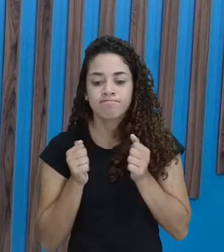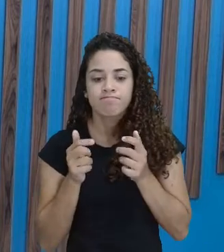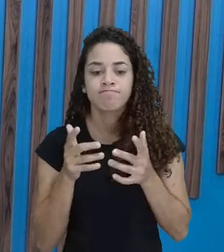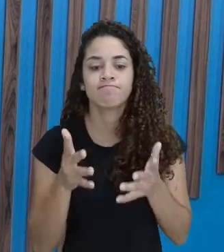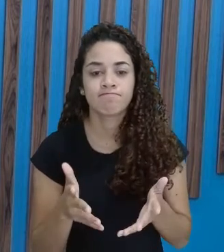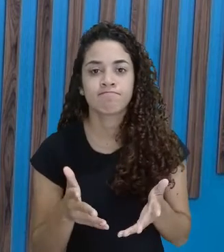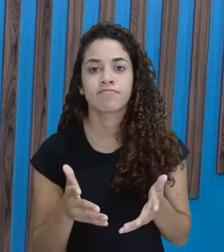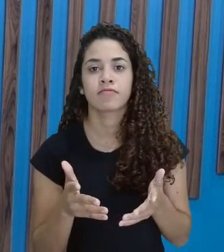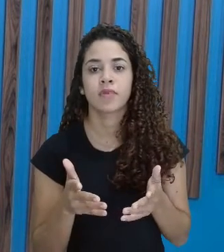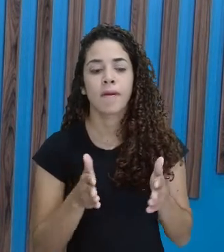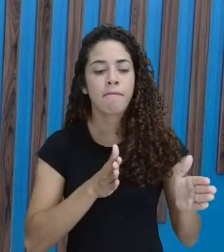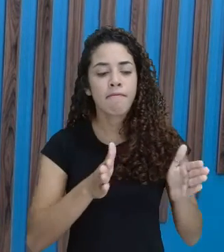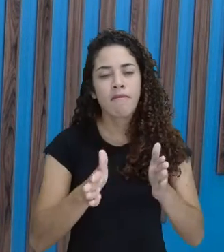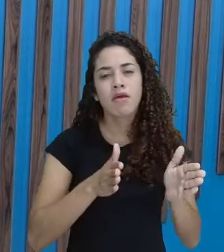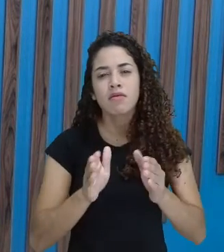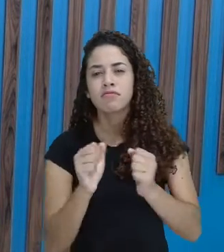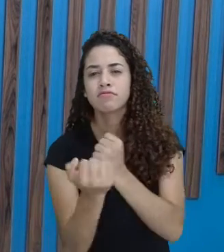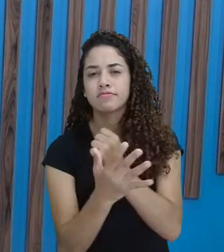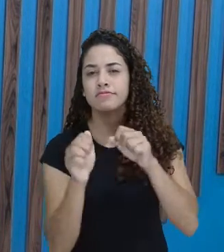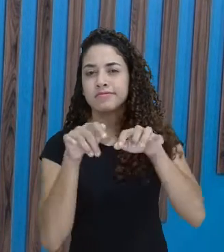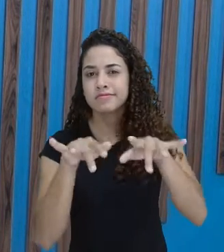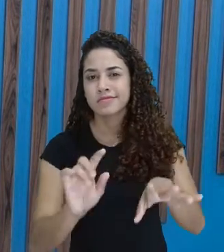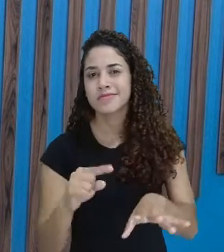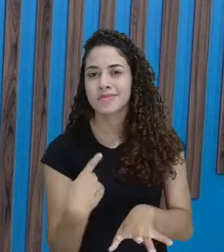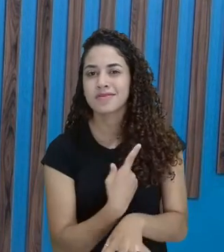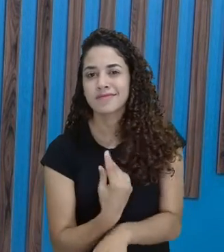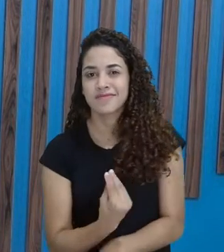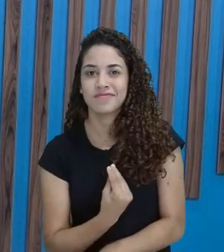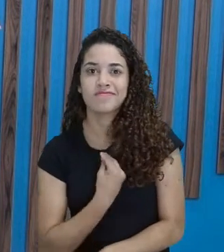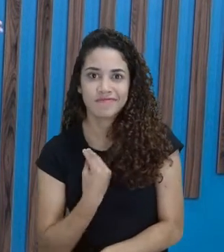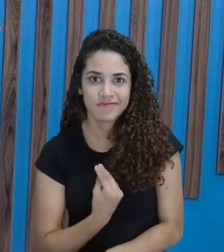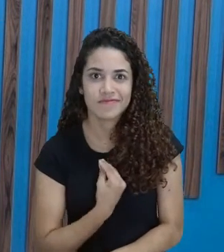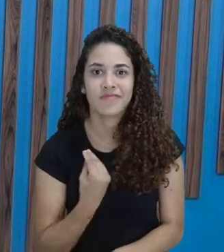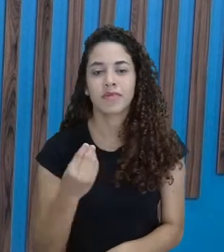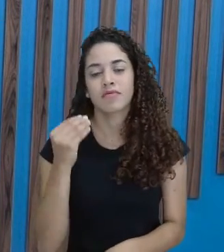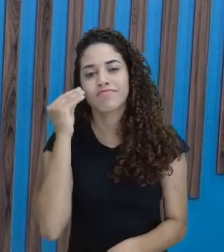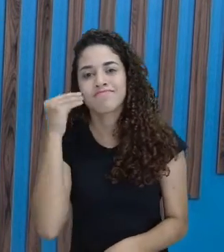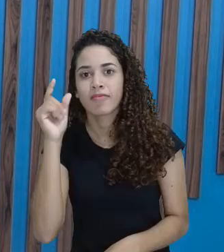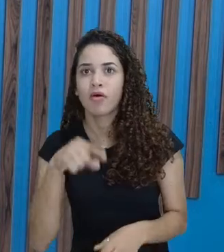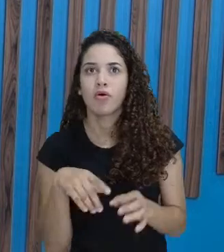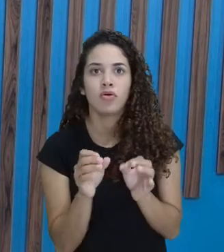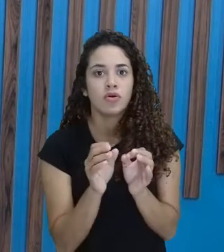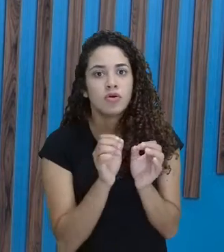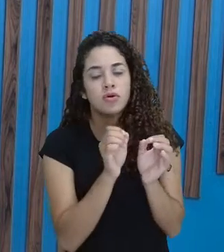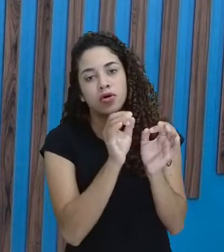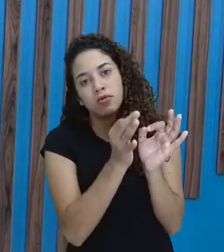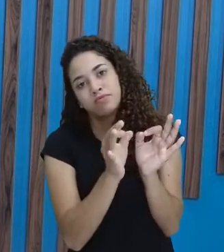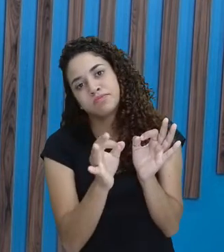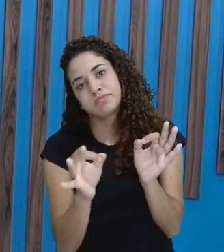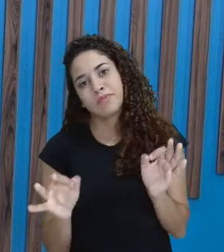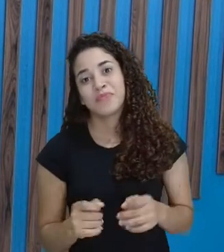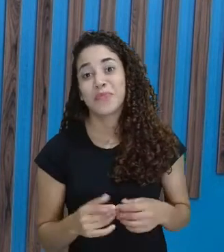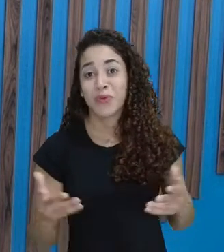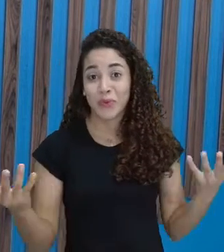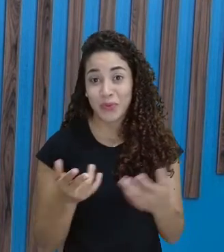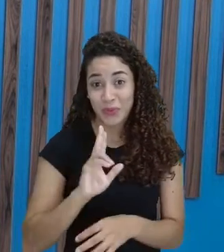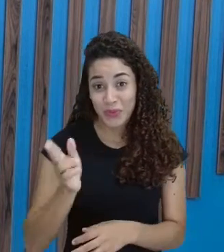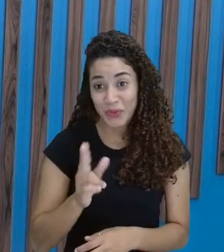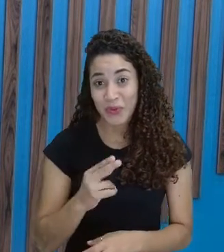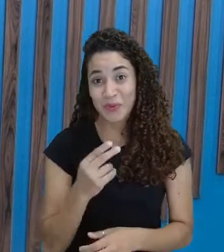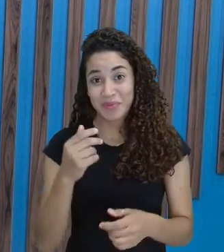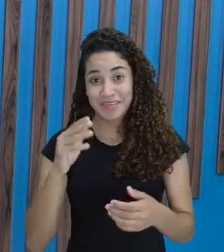esse período de Covid que a gente vivenciou? E foi muito longo, não foi? Foi E longo, eu vou sim. dizer agora o nome da